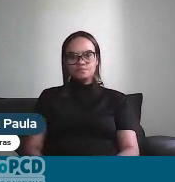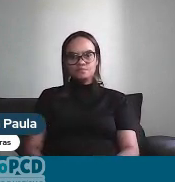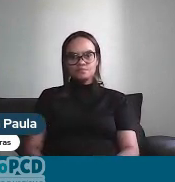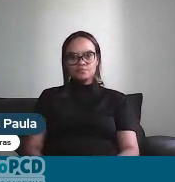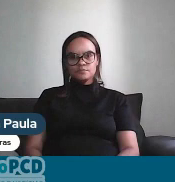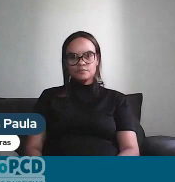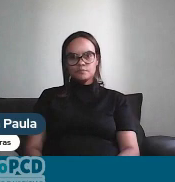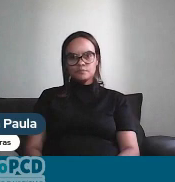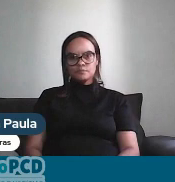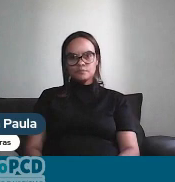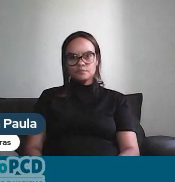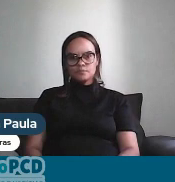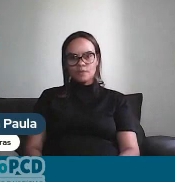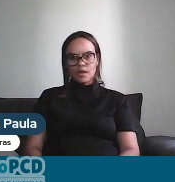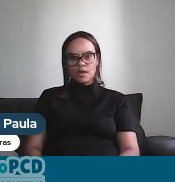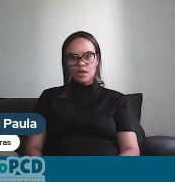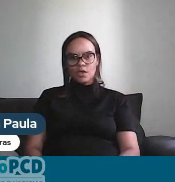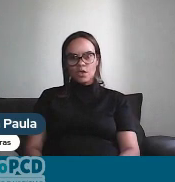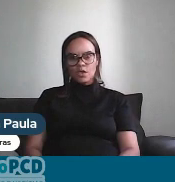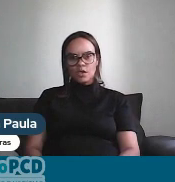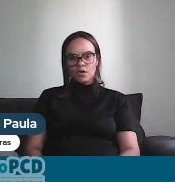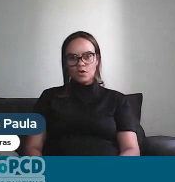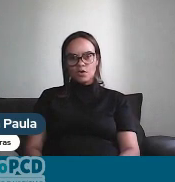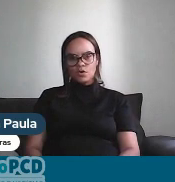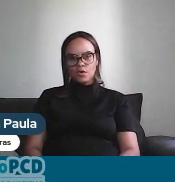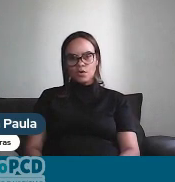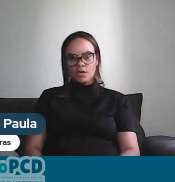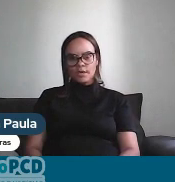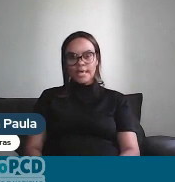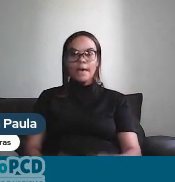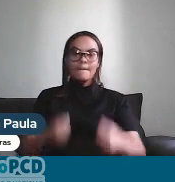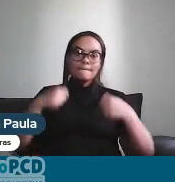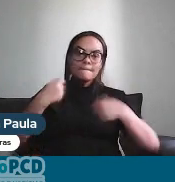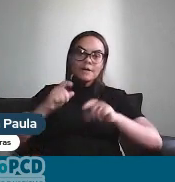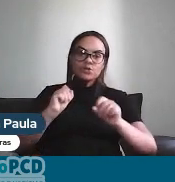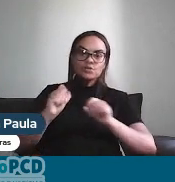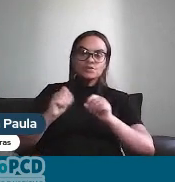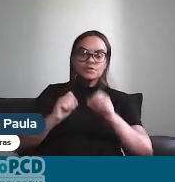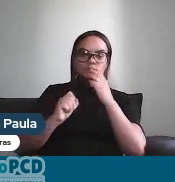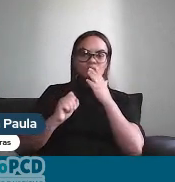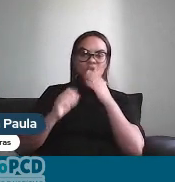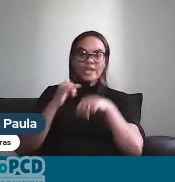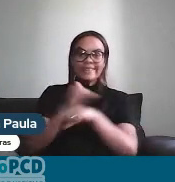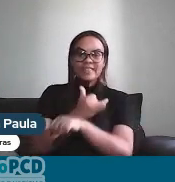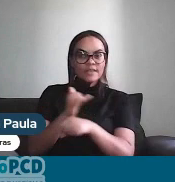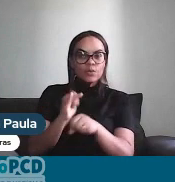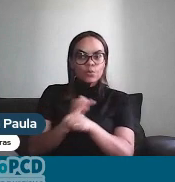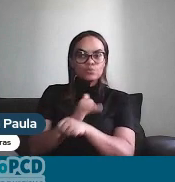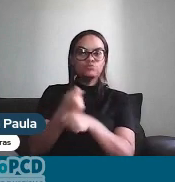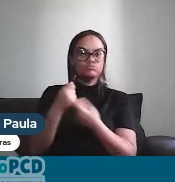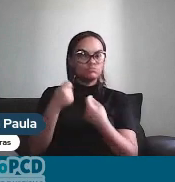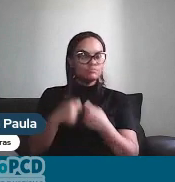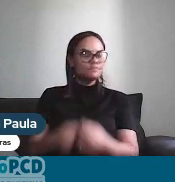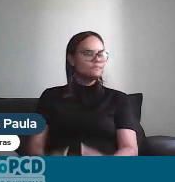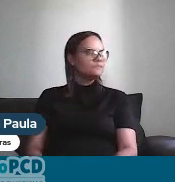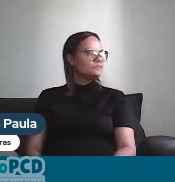já sabemos disso. E já sabemos que há necessidade de recursos